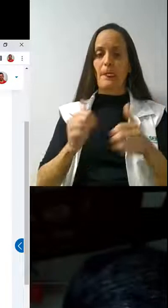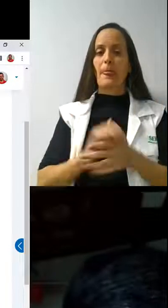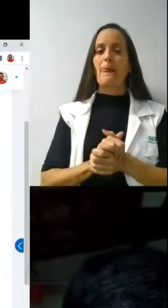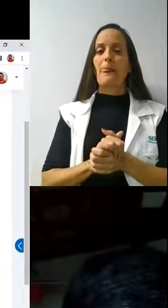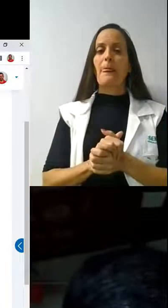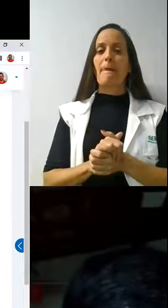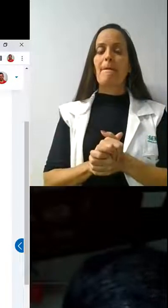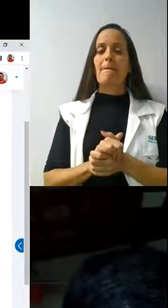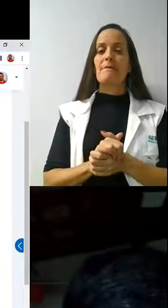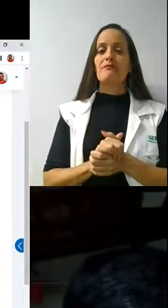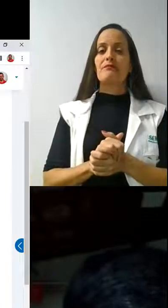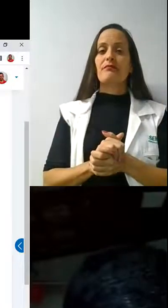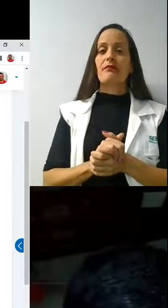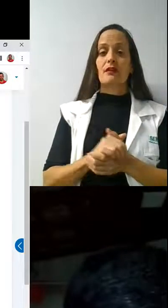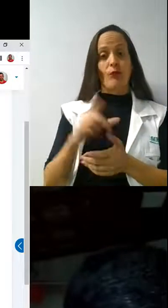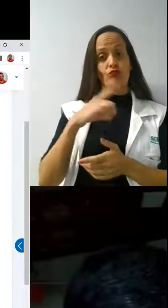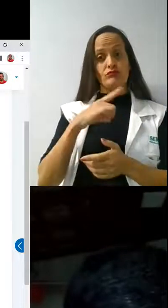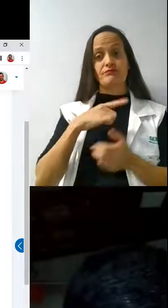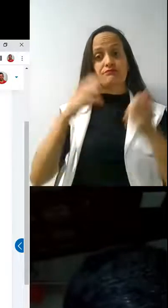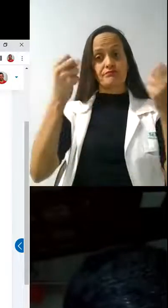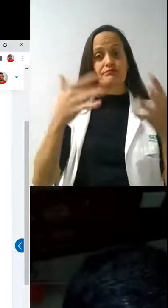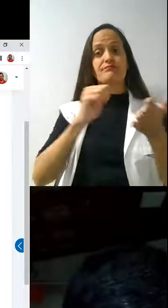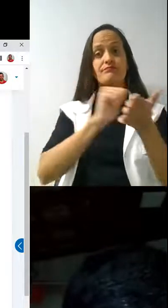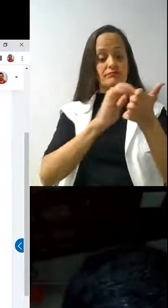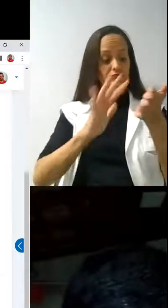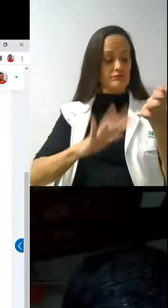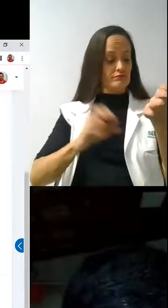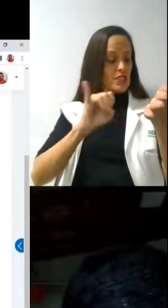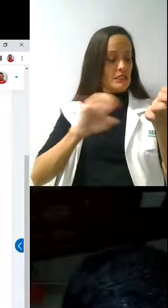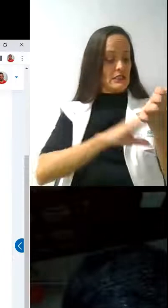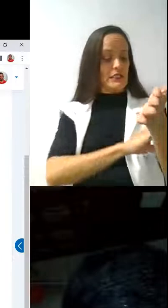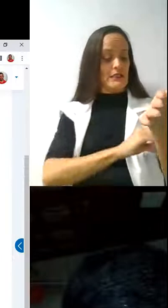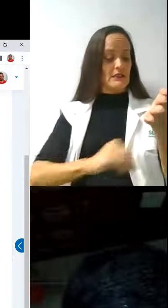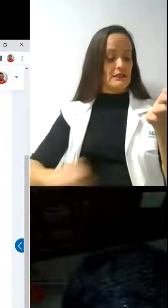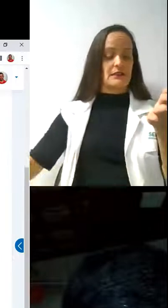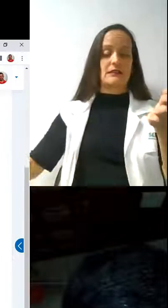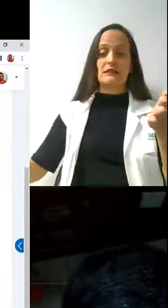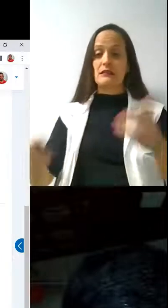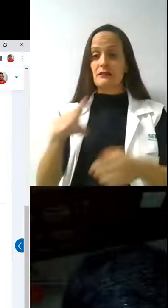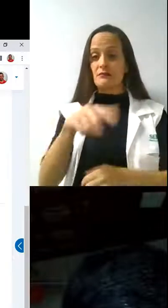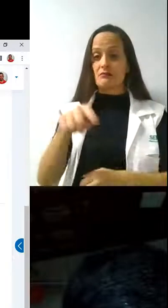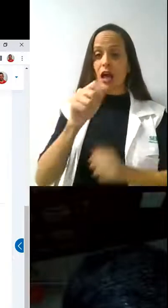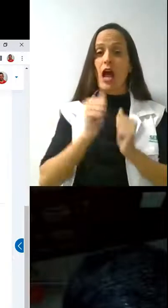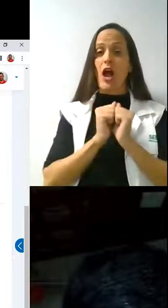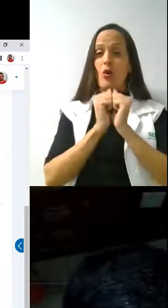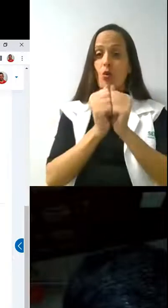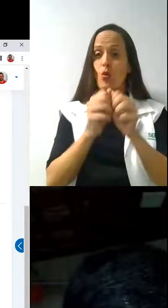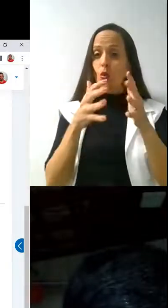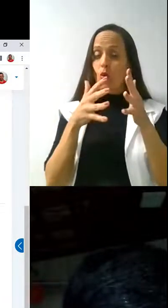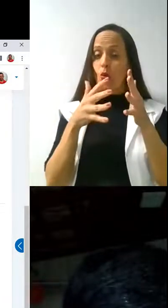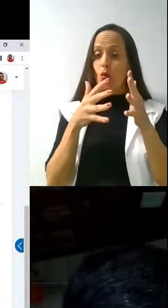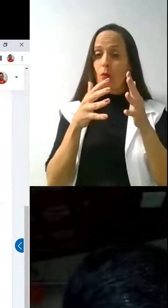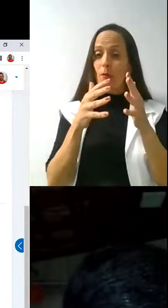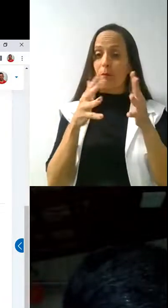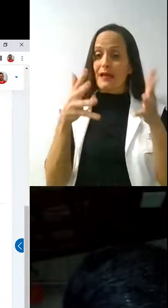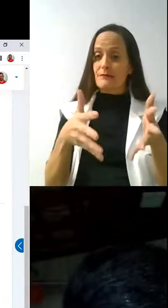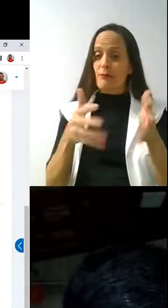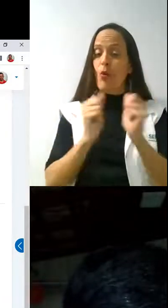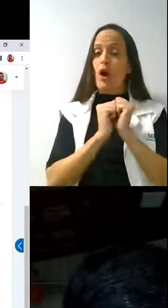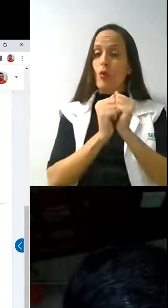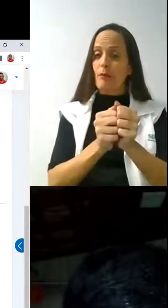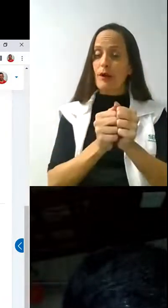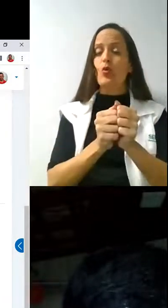Sistemas de Medida e Representação Gráfica, né? Então, quem acompanhou a web aqui, ó, do dia 17, já praticamente consegue fazer